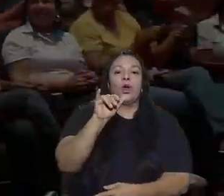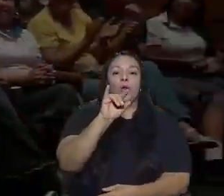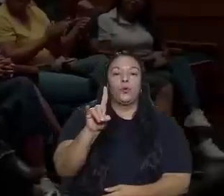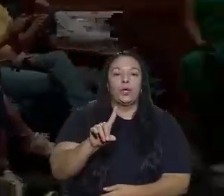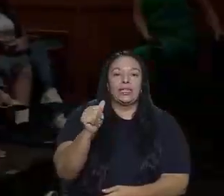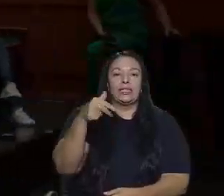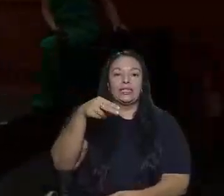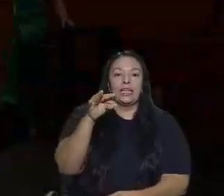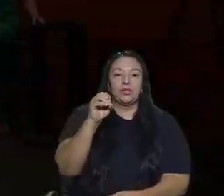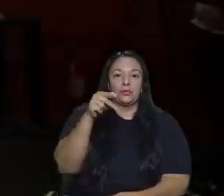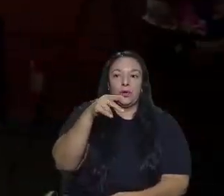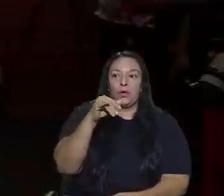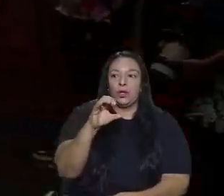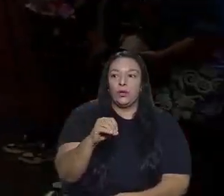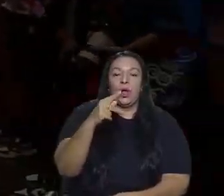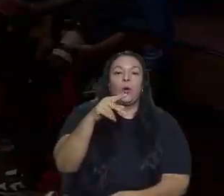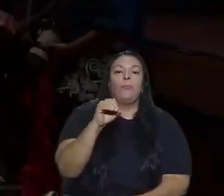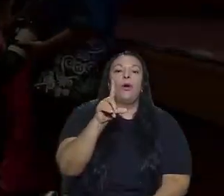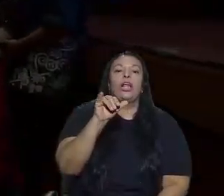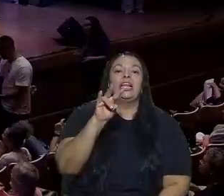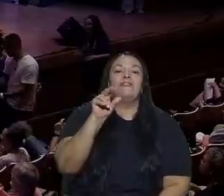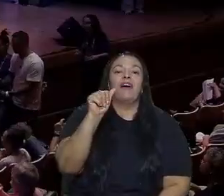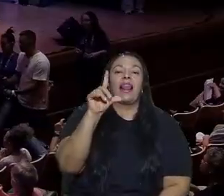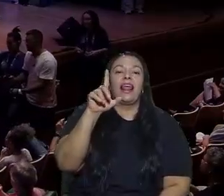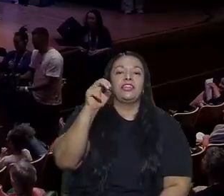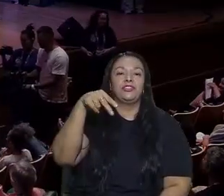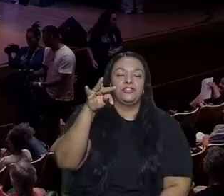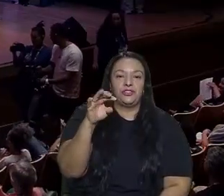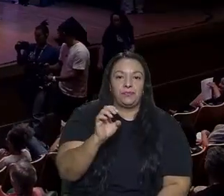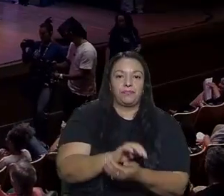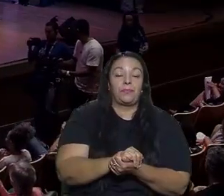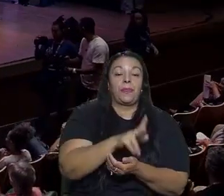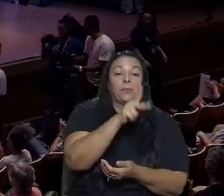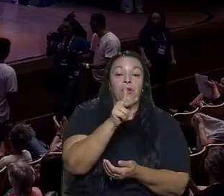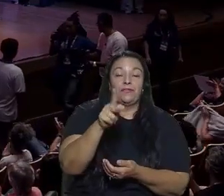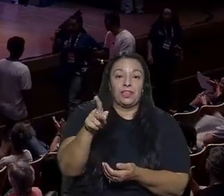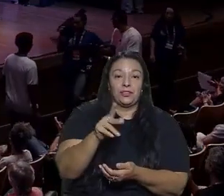Correia Oliveira, polivalente. E a sua professora é Rosiane Ribeiro da Silva.